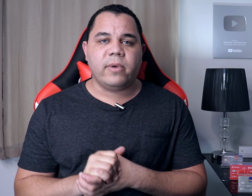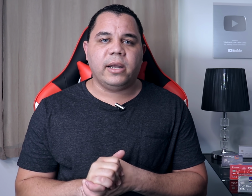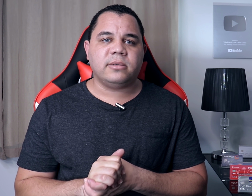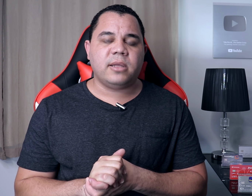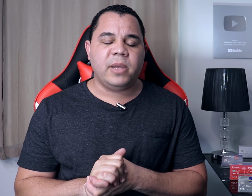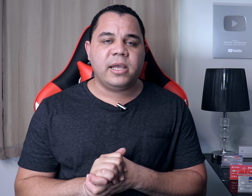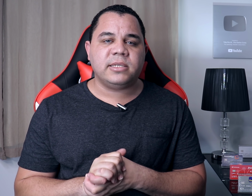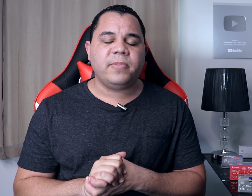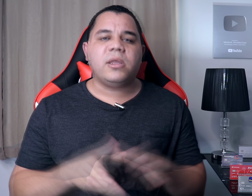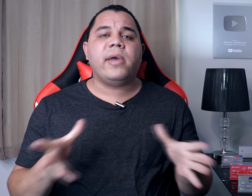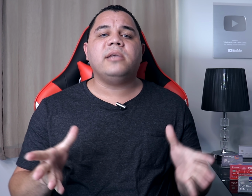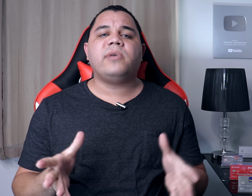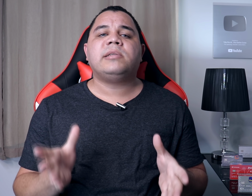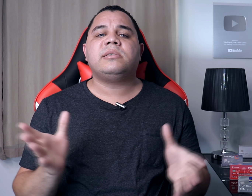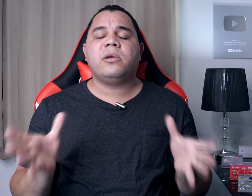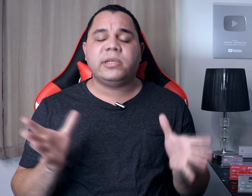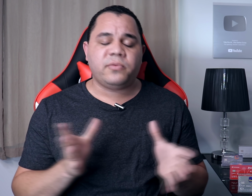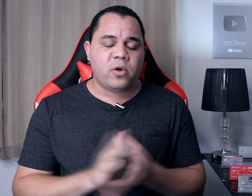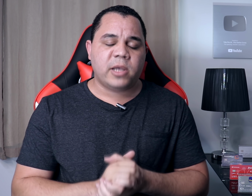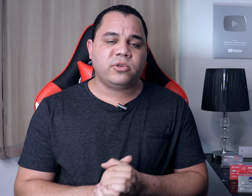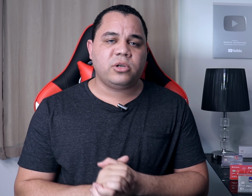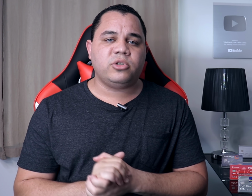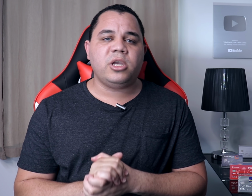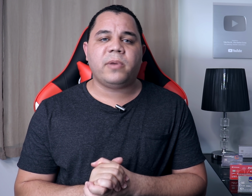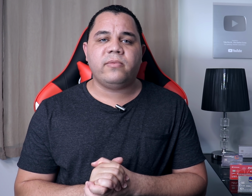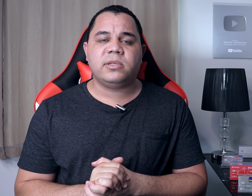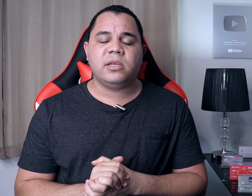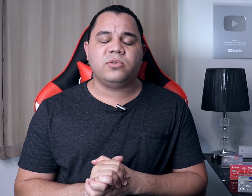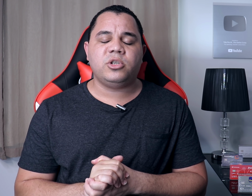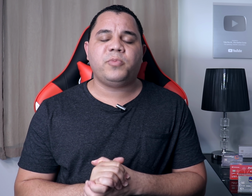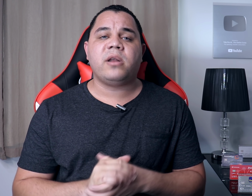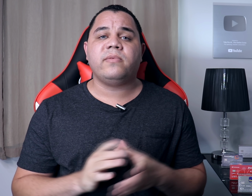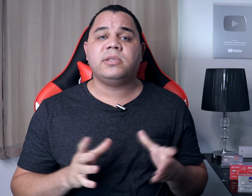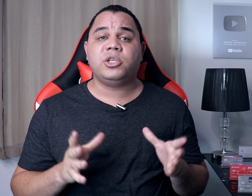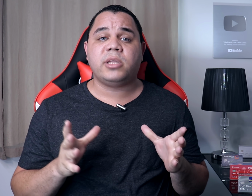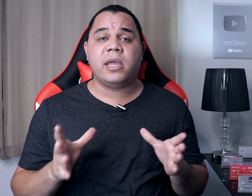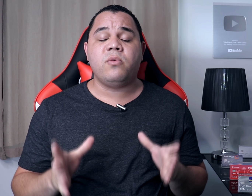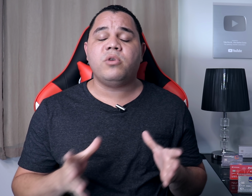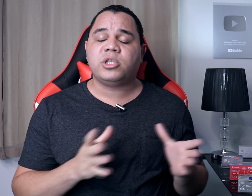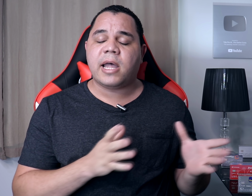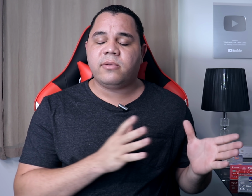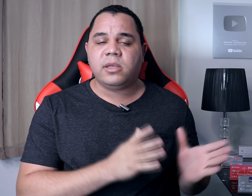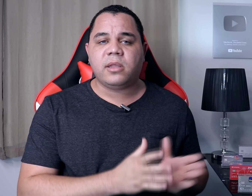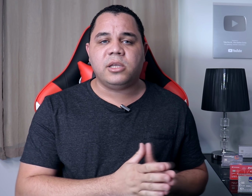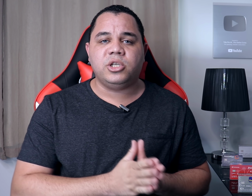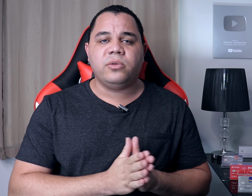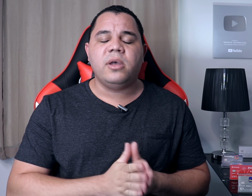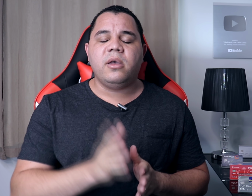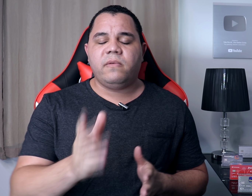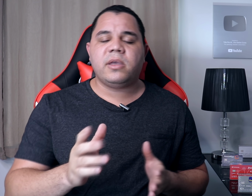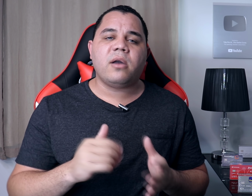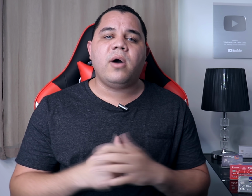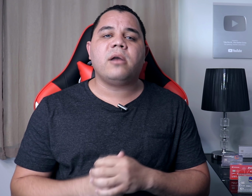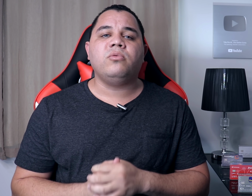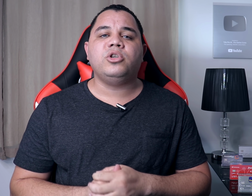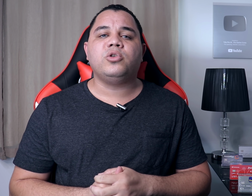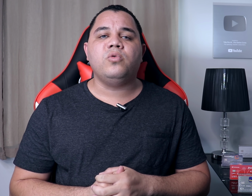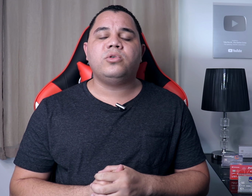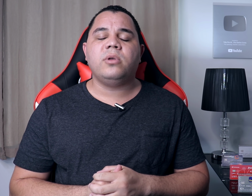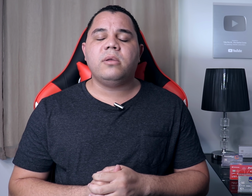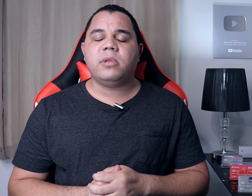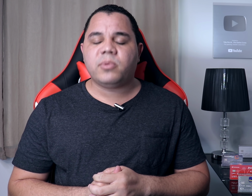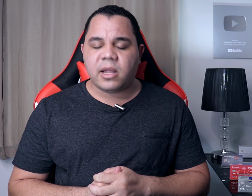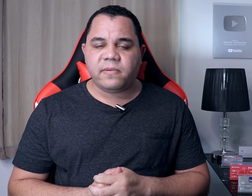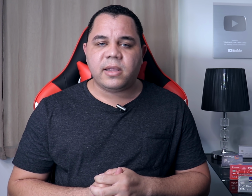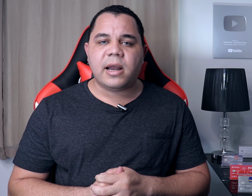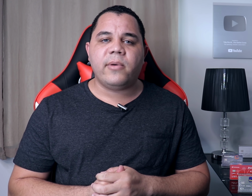no Congresso, tá beleza? Então é isso, essas são as informações que eu tinha para vocês hoje, espero que vocês tenham gostado e entendido. Fique agora com o